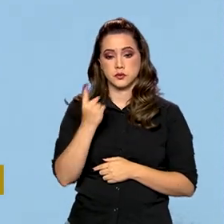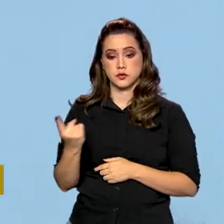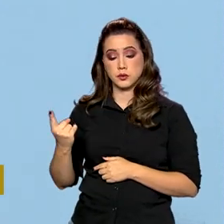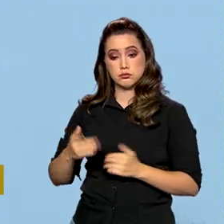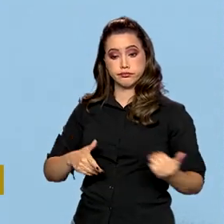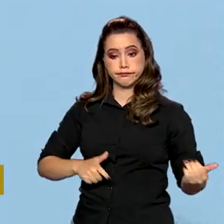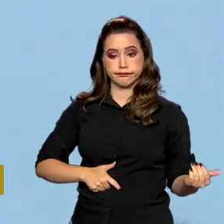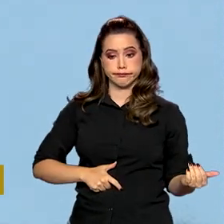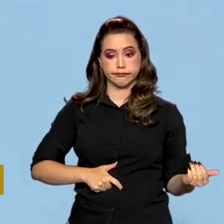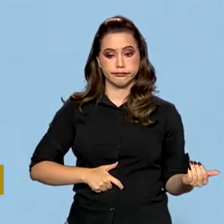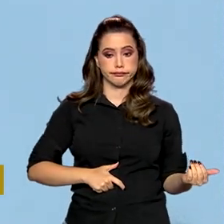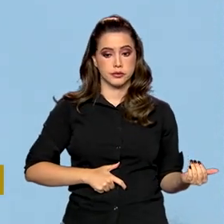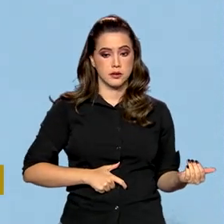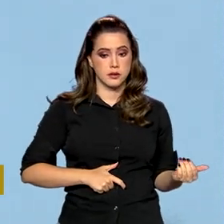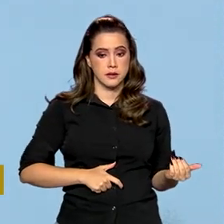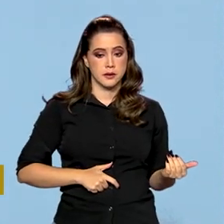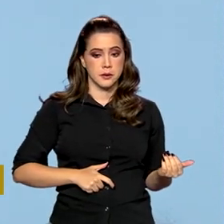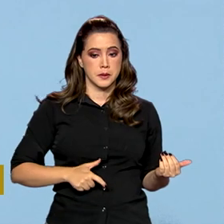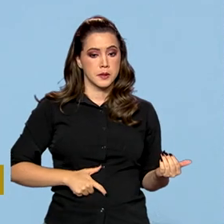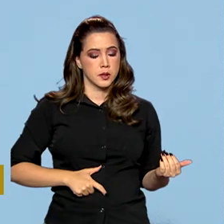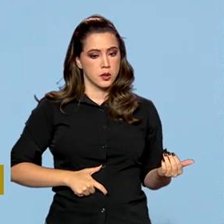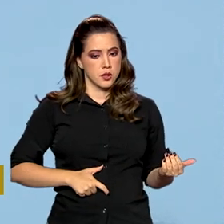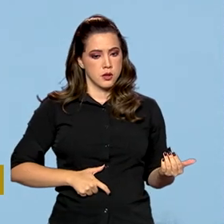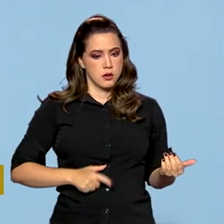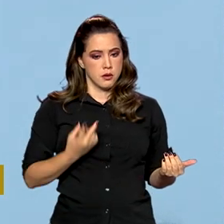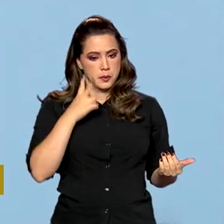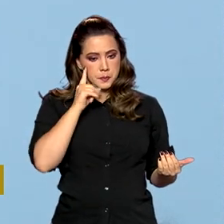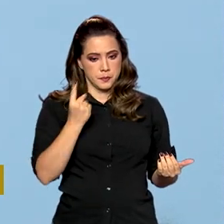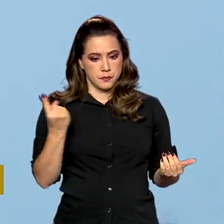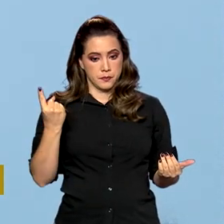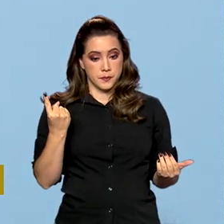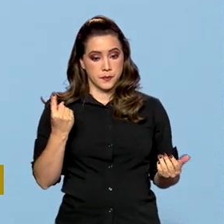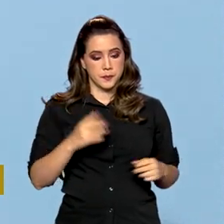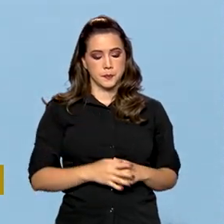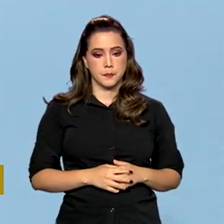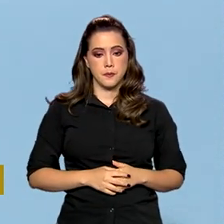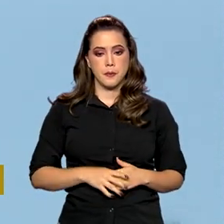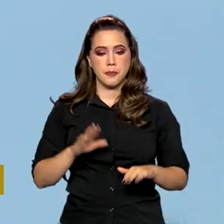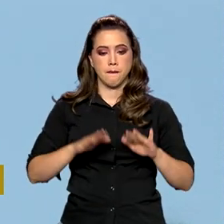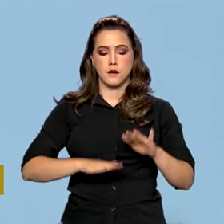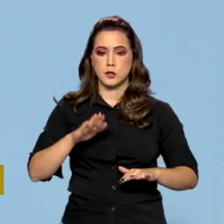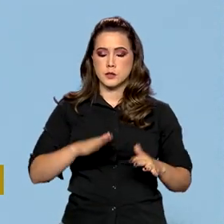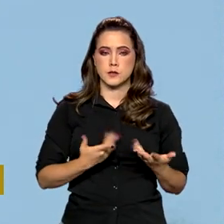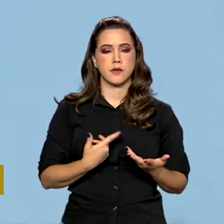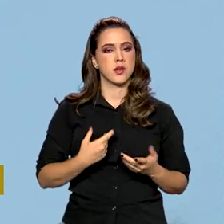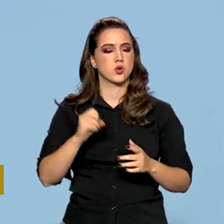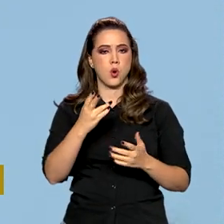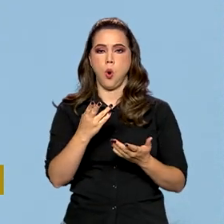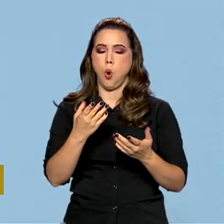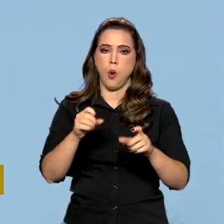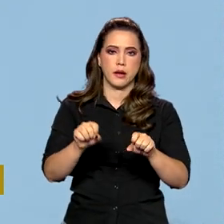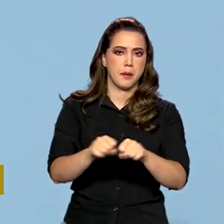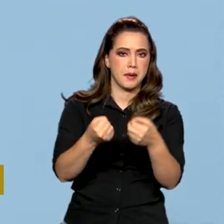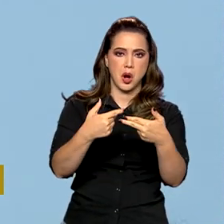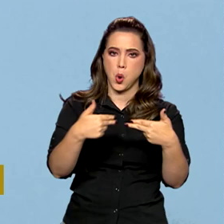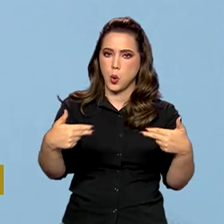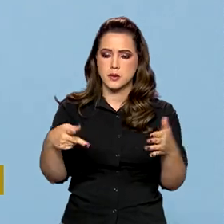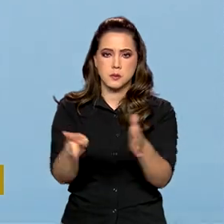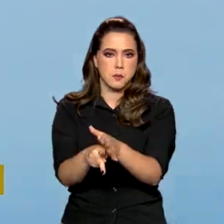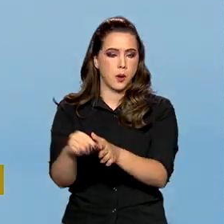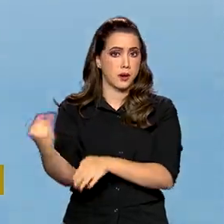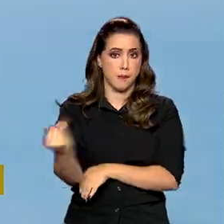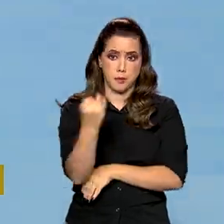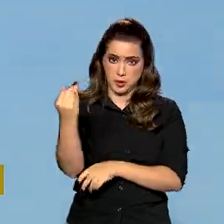um resgate de uma, né, de um elemento importante, né, fazer uma destruição importante, né, então é uma